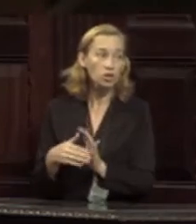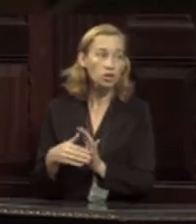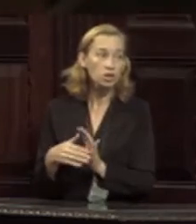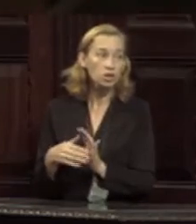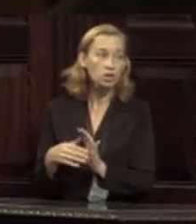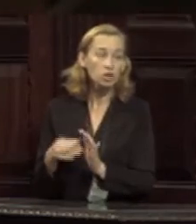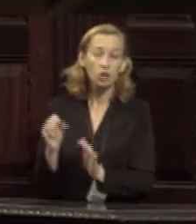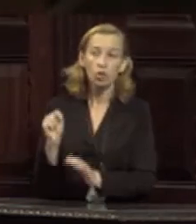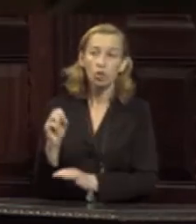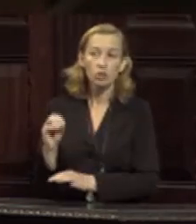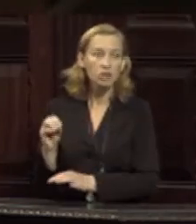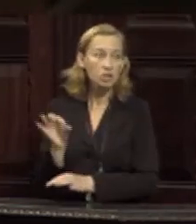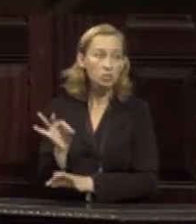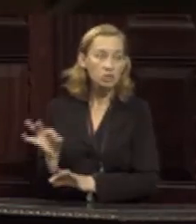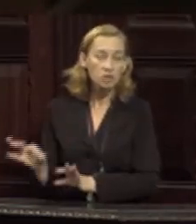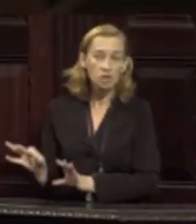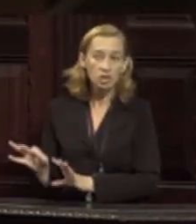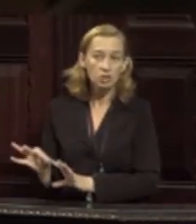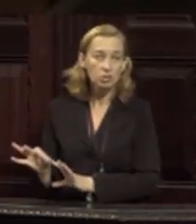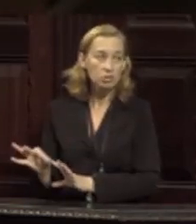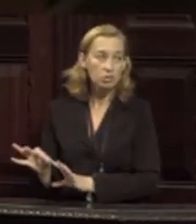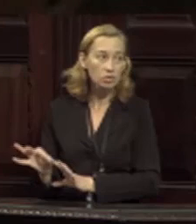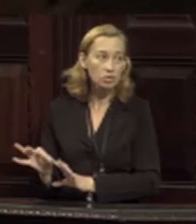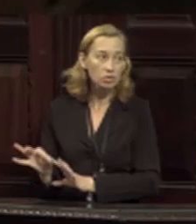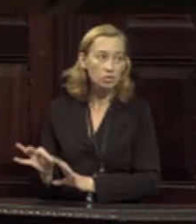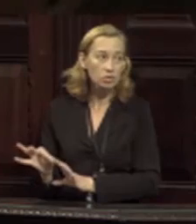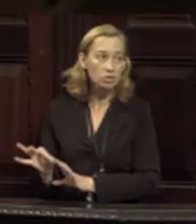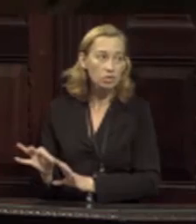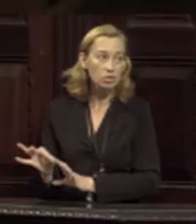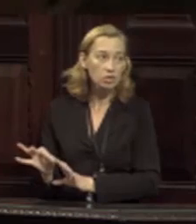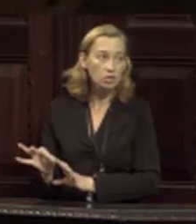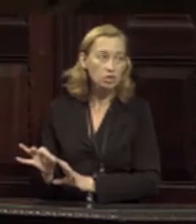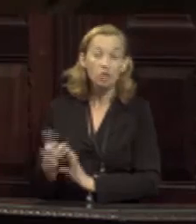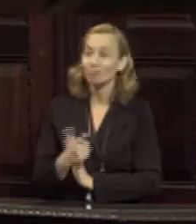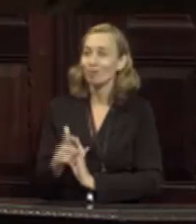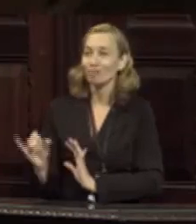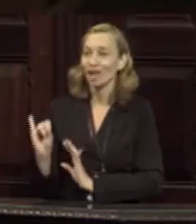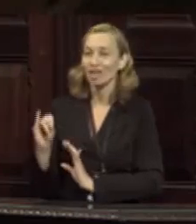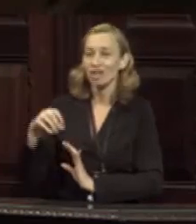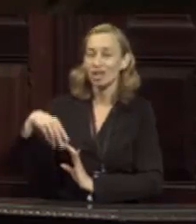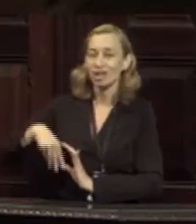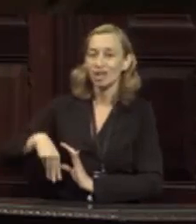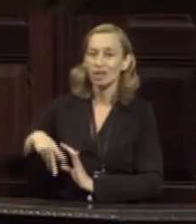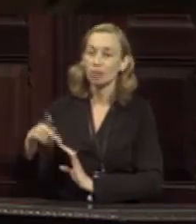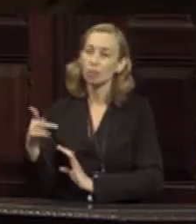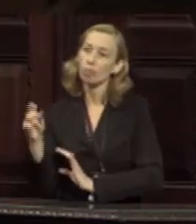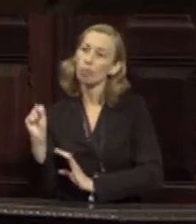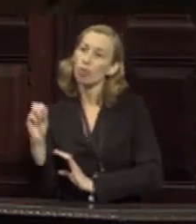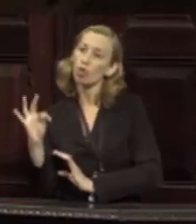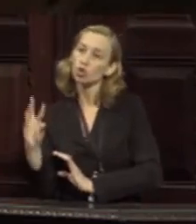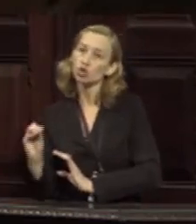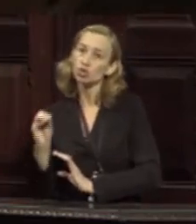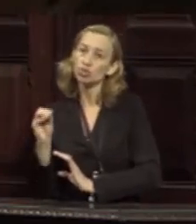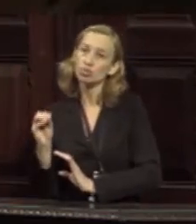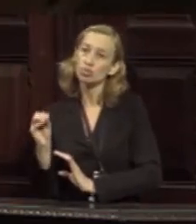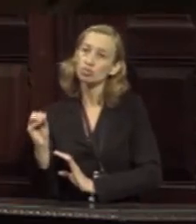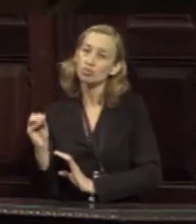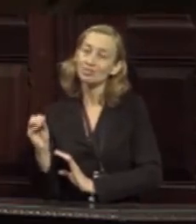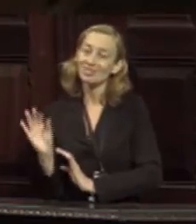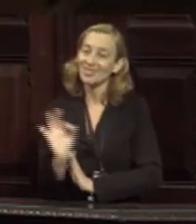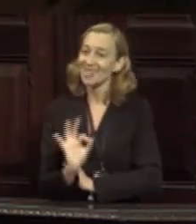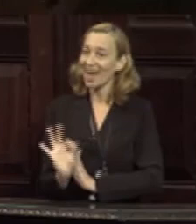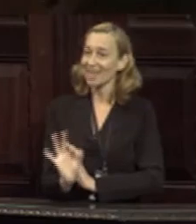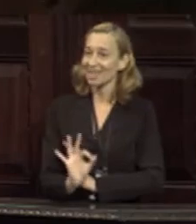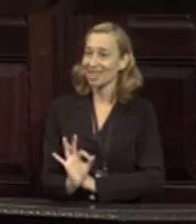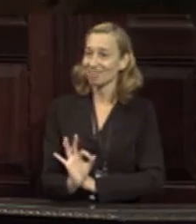Esses 80% que vai para a União não tem imposto nenhum, não tem participação especial. Para